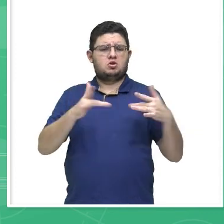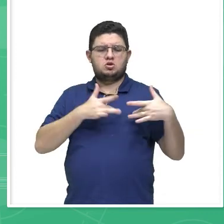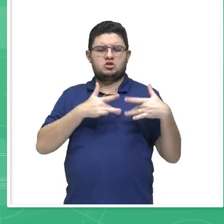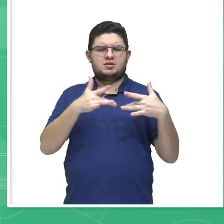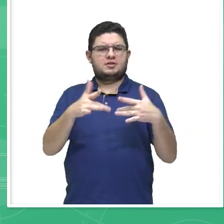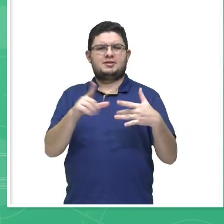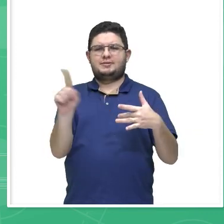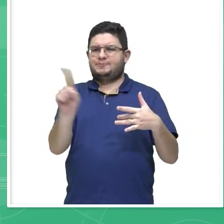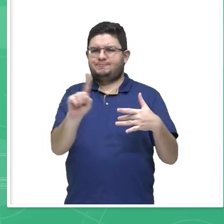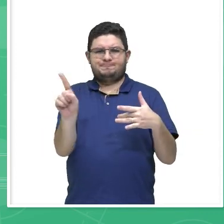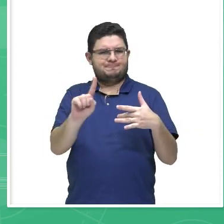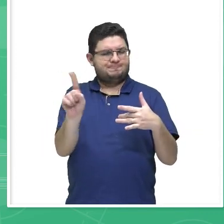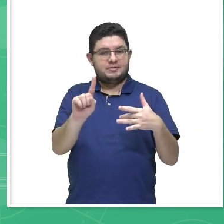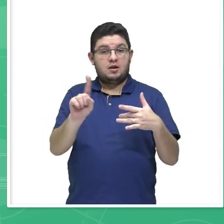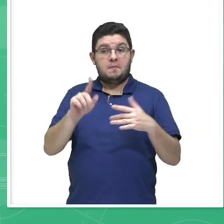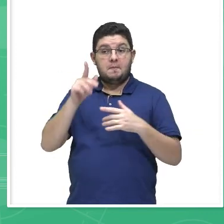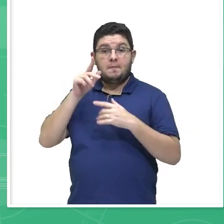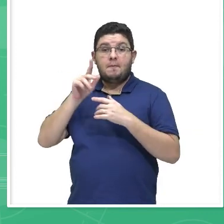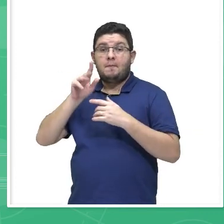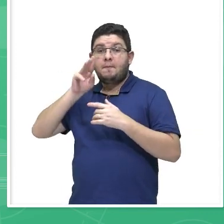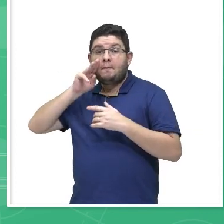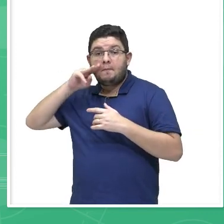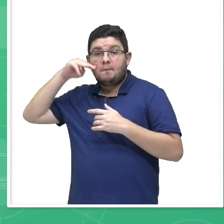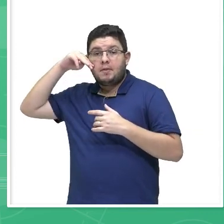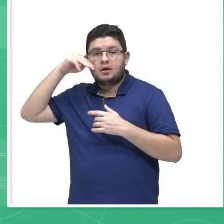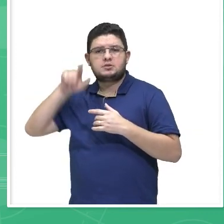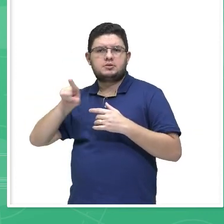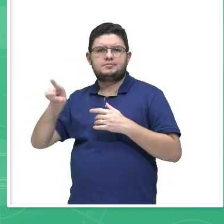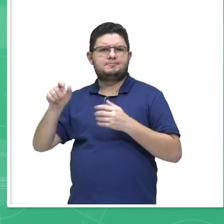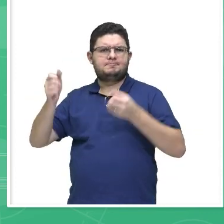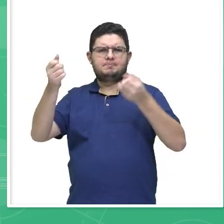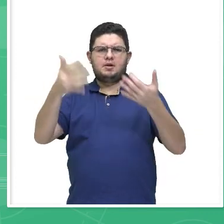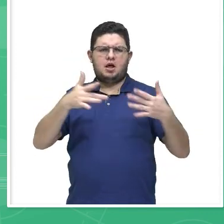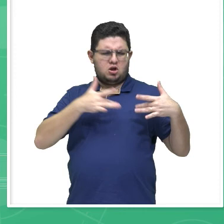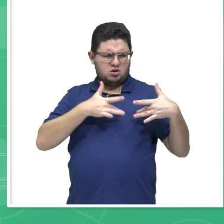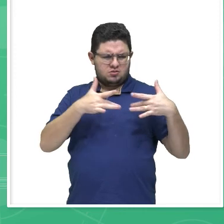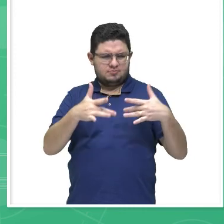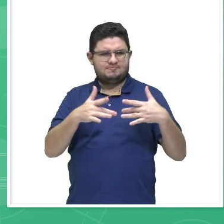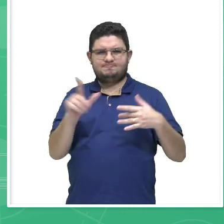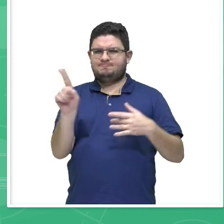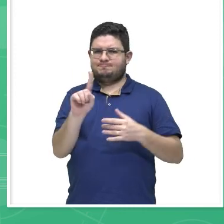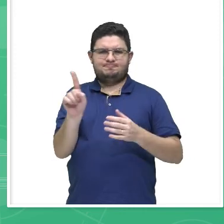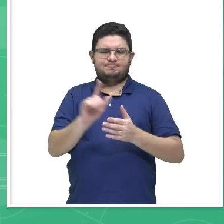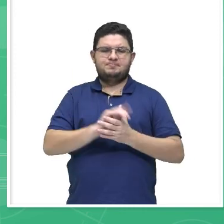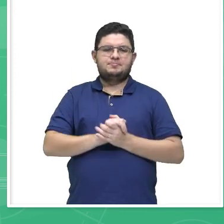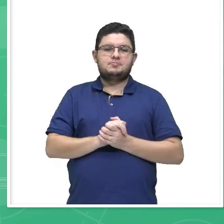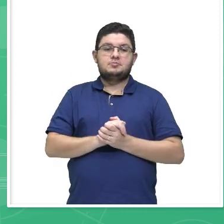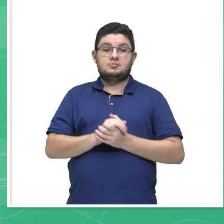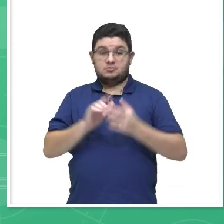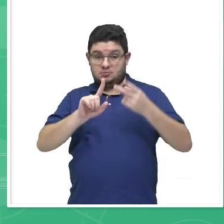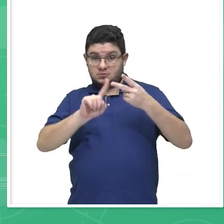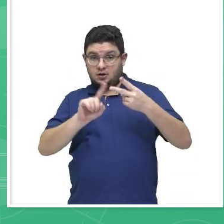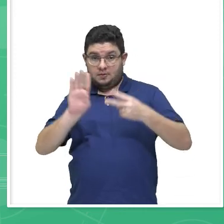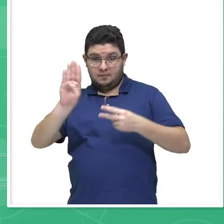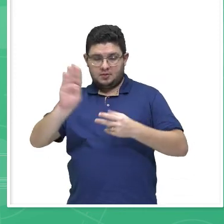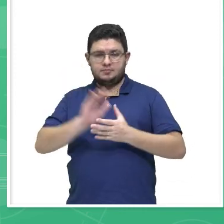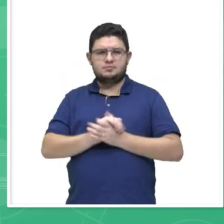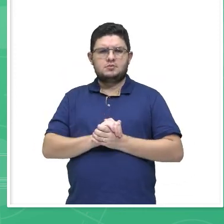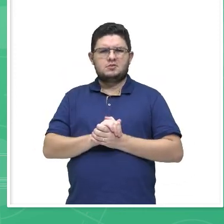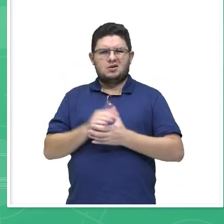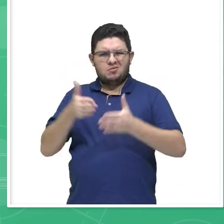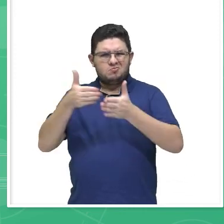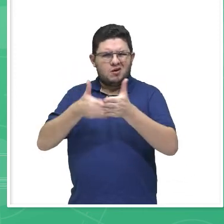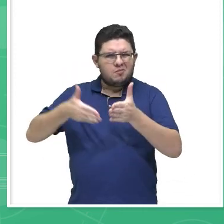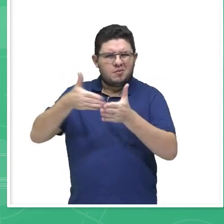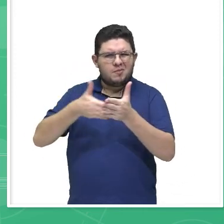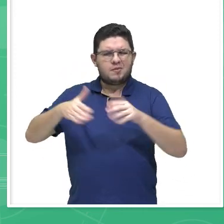não é verdade? Marx não vê isso. Letra B. A eliminação de todos os fatores impeditivos